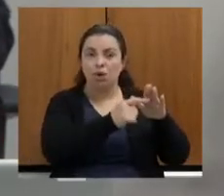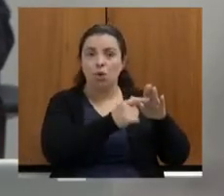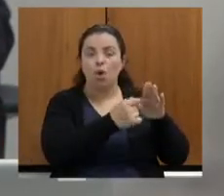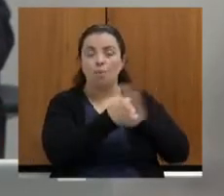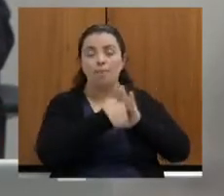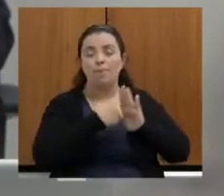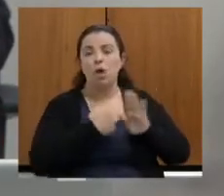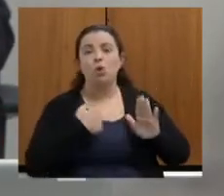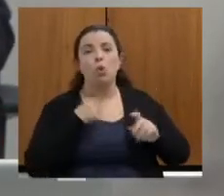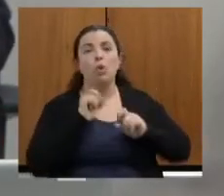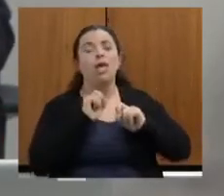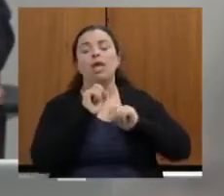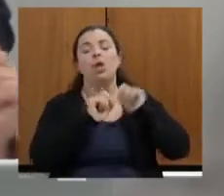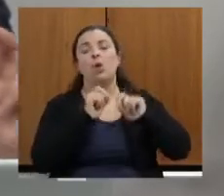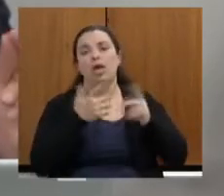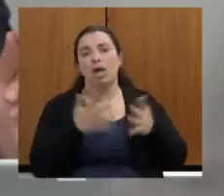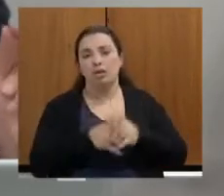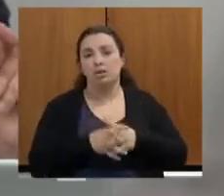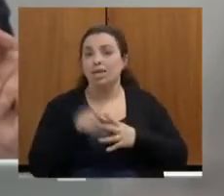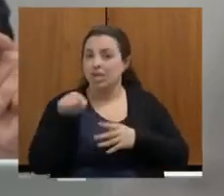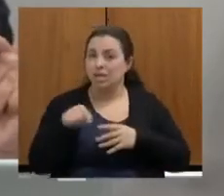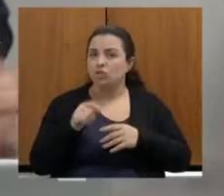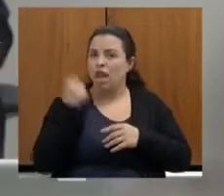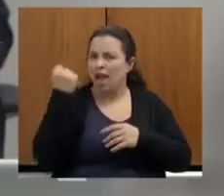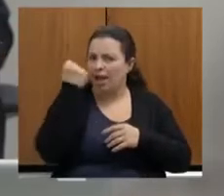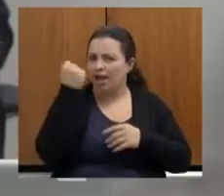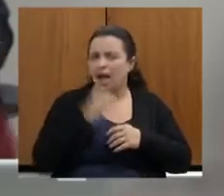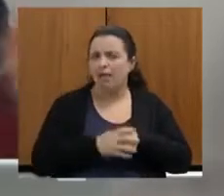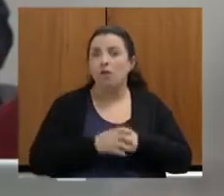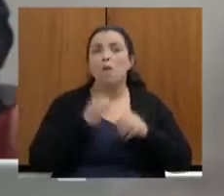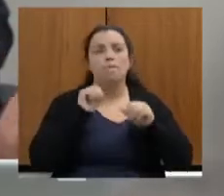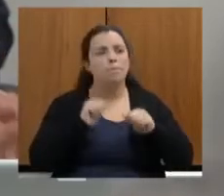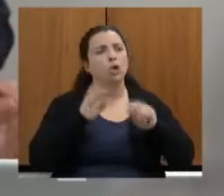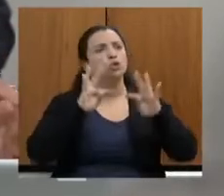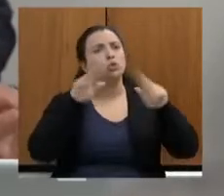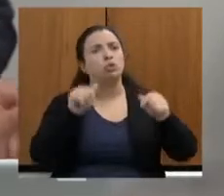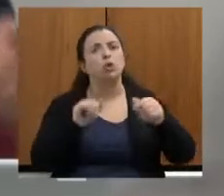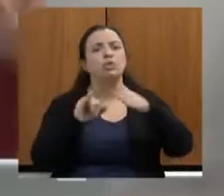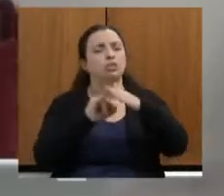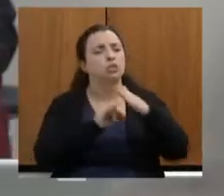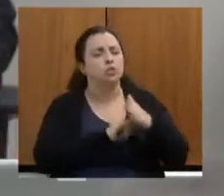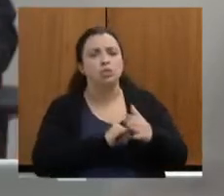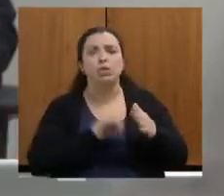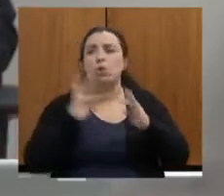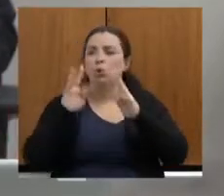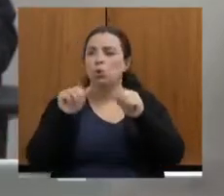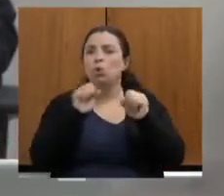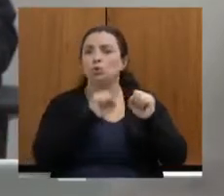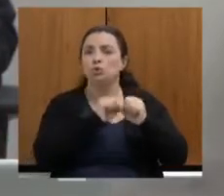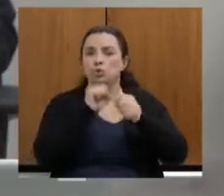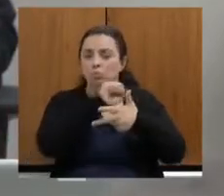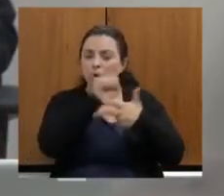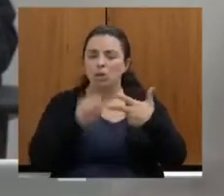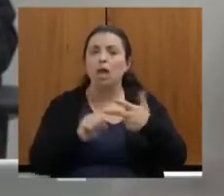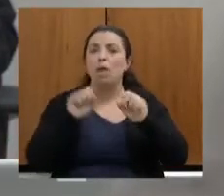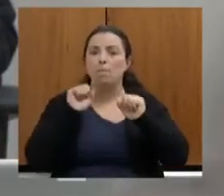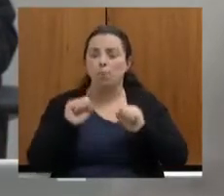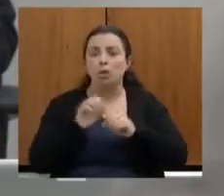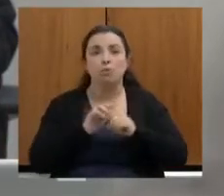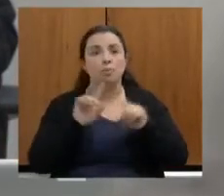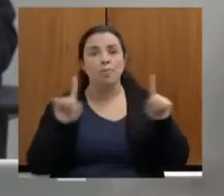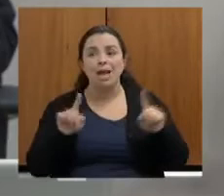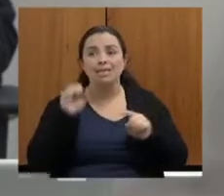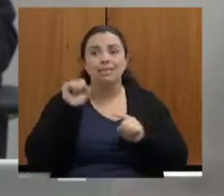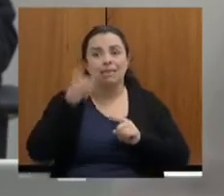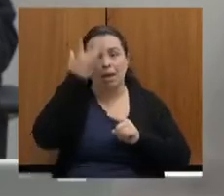grave podem ter todas as instituições pode ter todos os poderes se não tiver os atingidos e